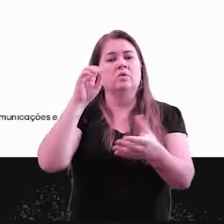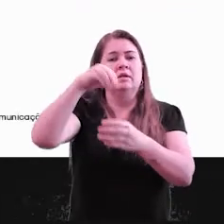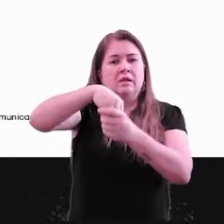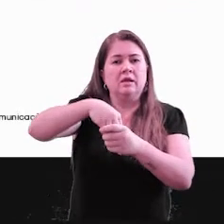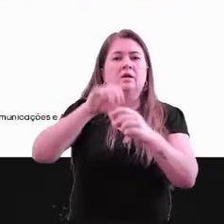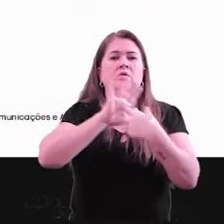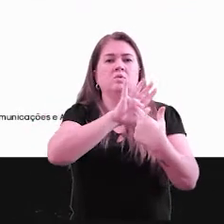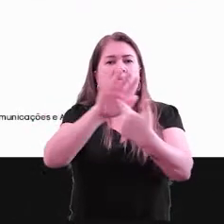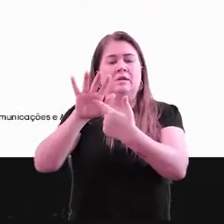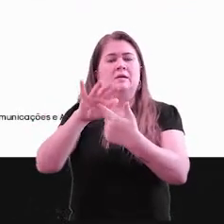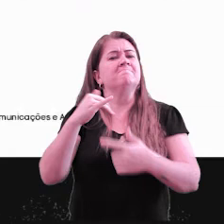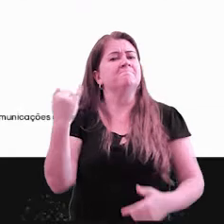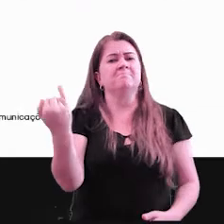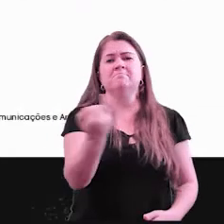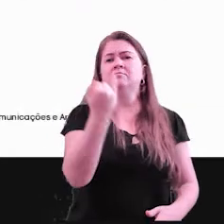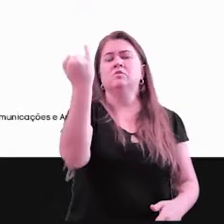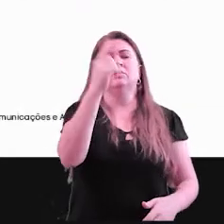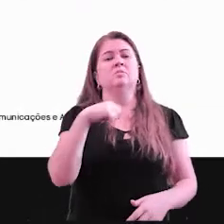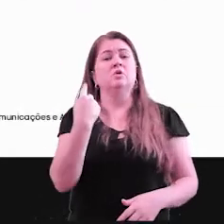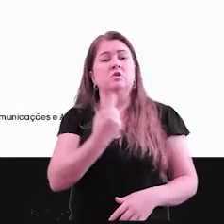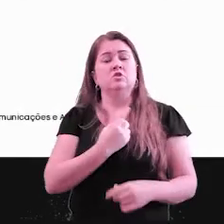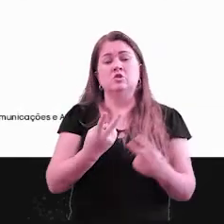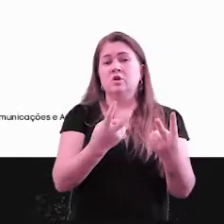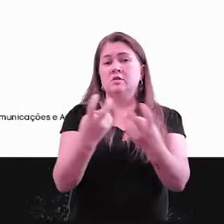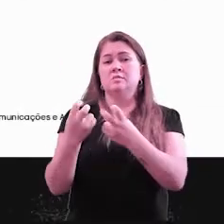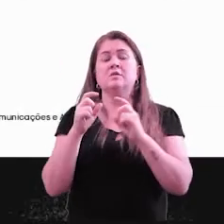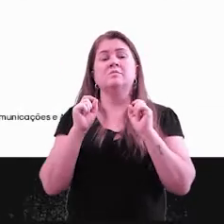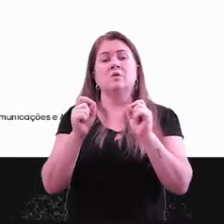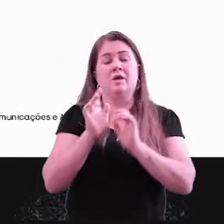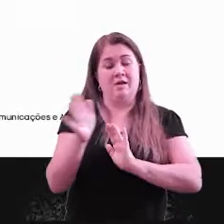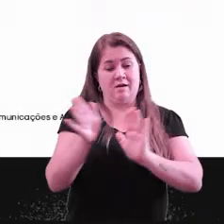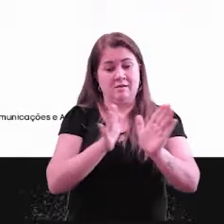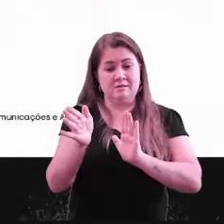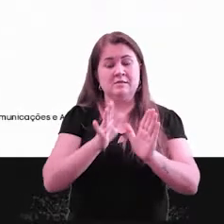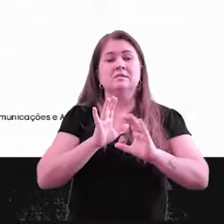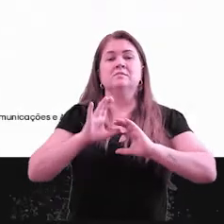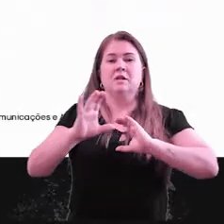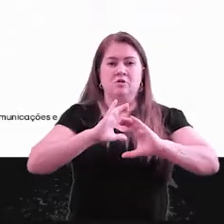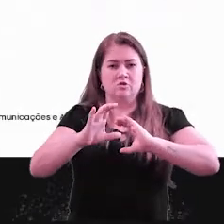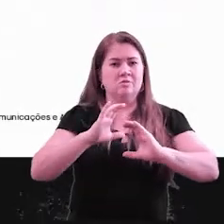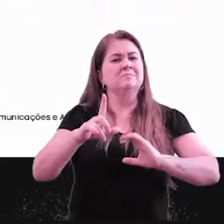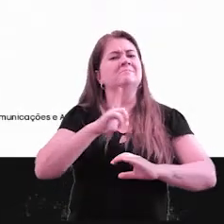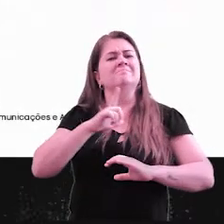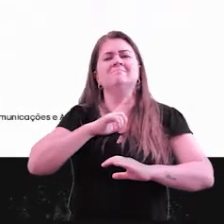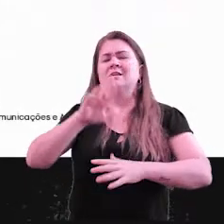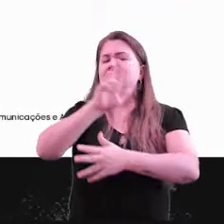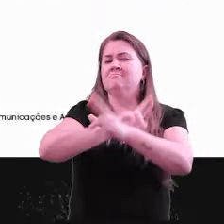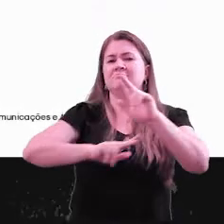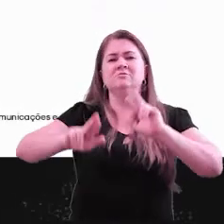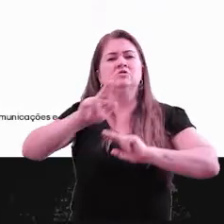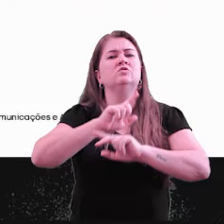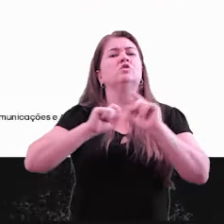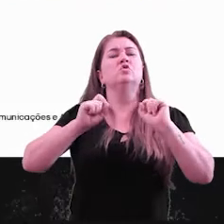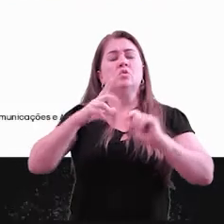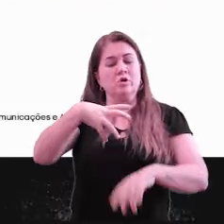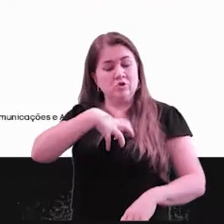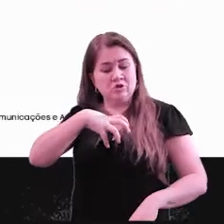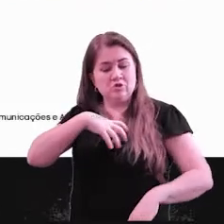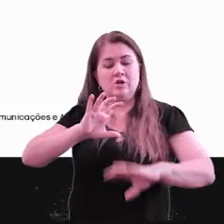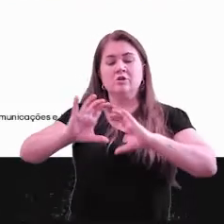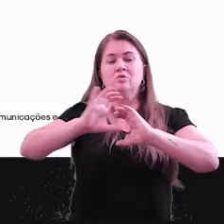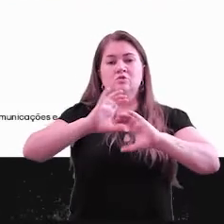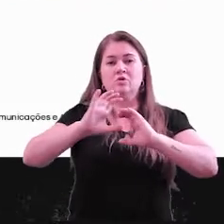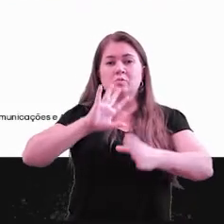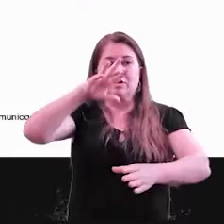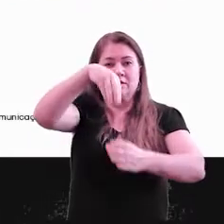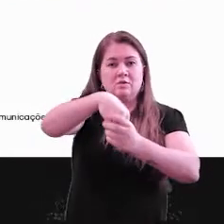que a acessibilidade comunicacional, ela envolve toda forma de comunicação concebida para o espaço expositivo, incluindo a